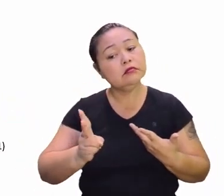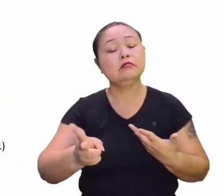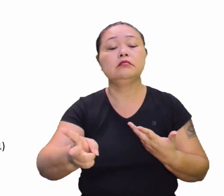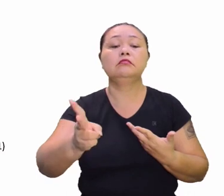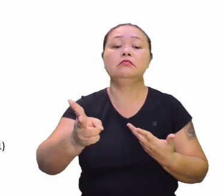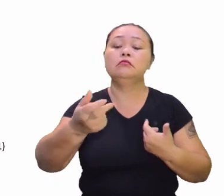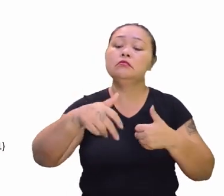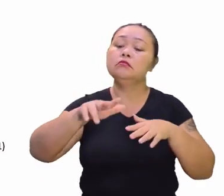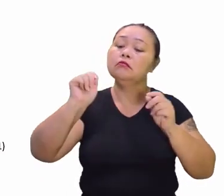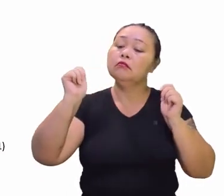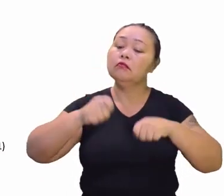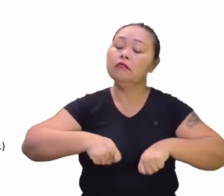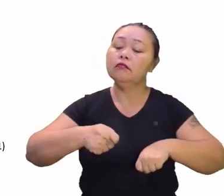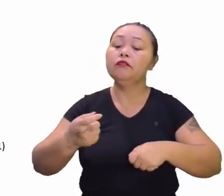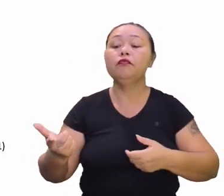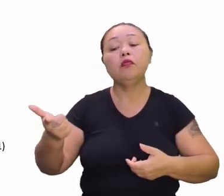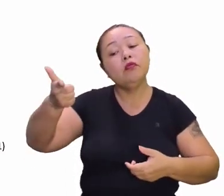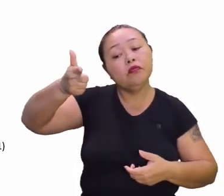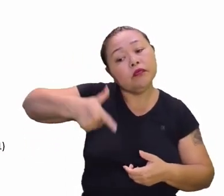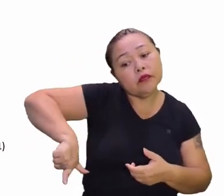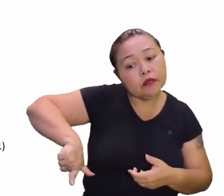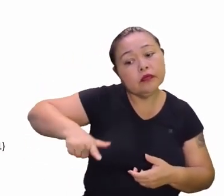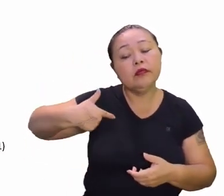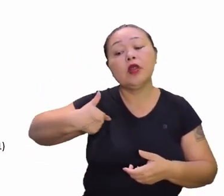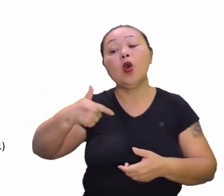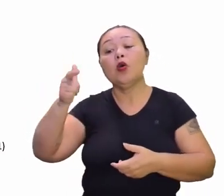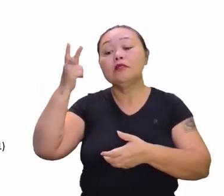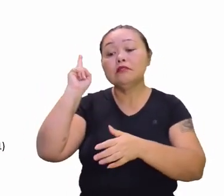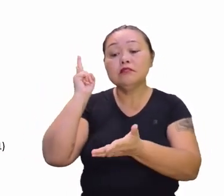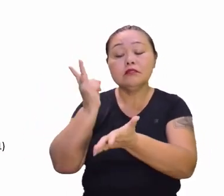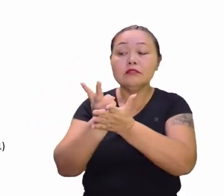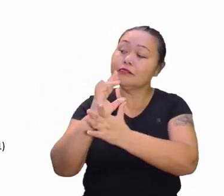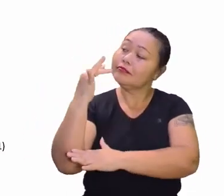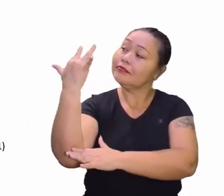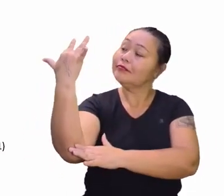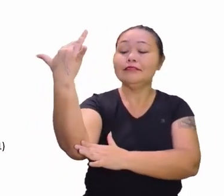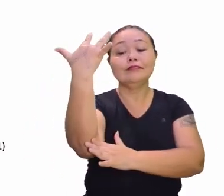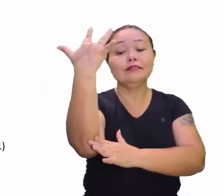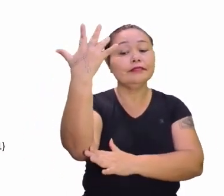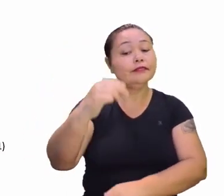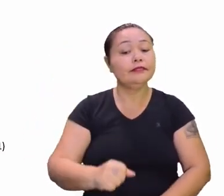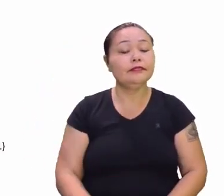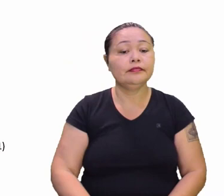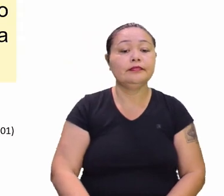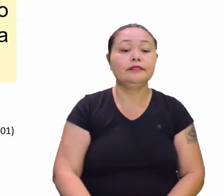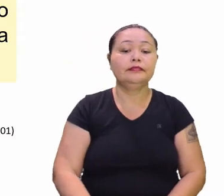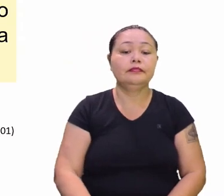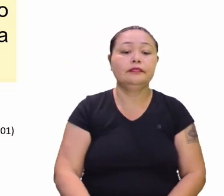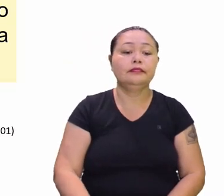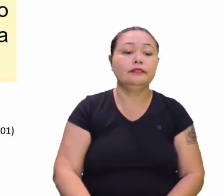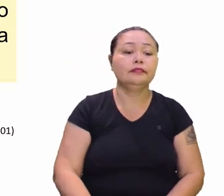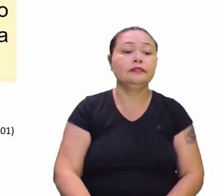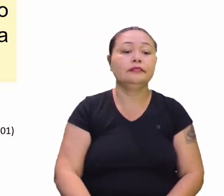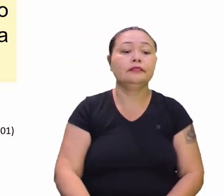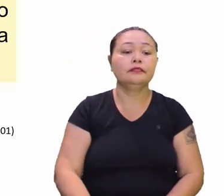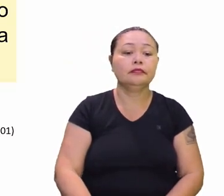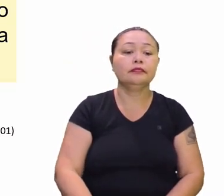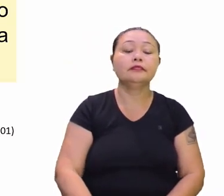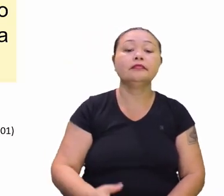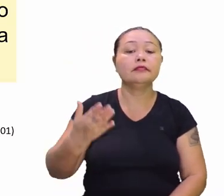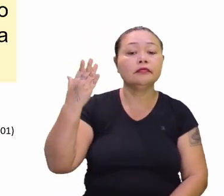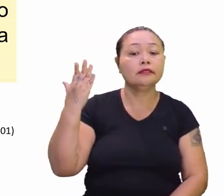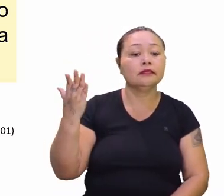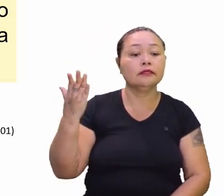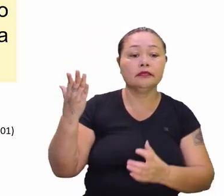E você poder novamente ter acesso àquele produto. Beleza, garoto.